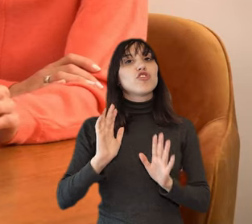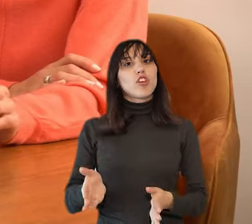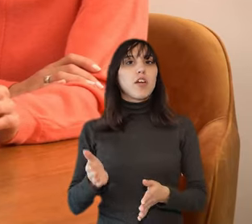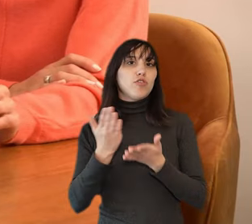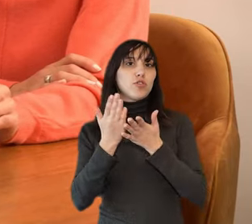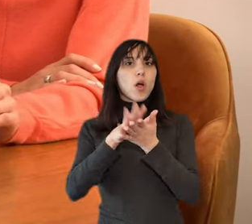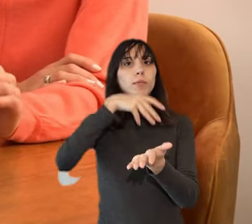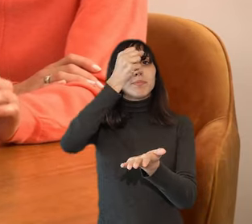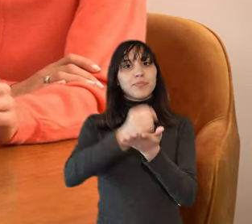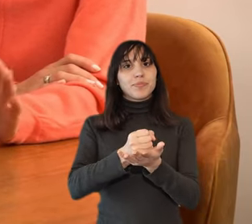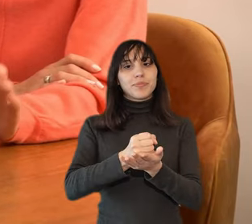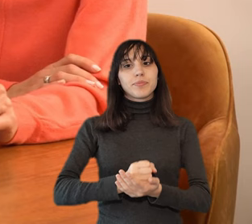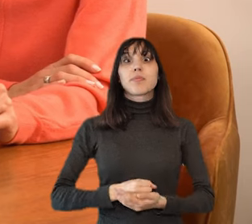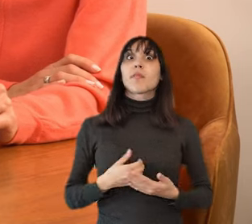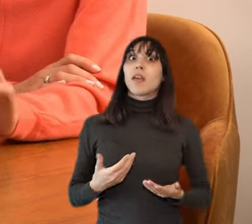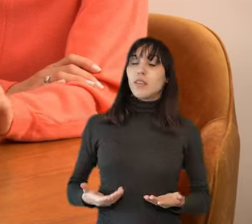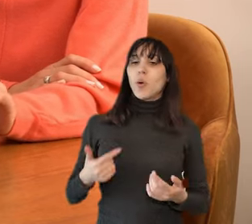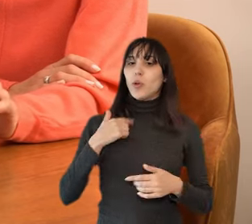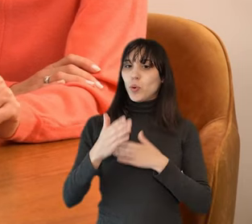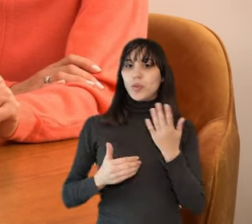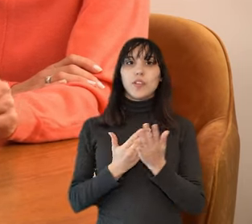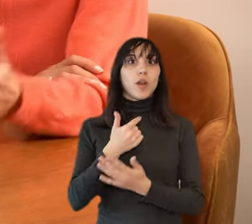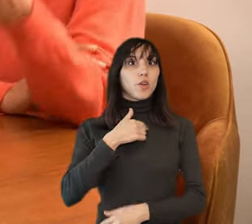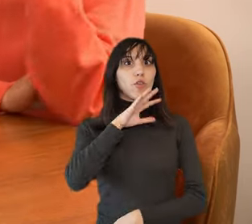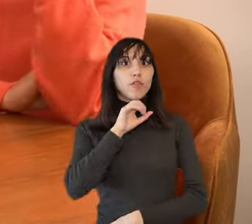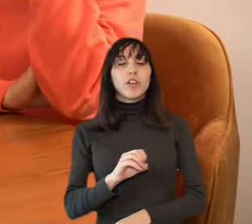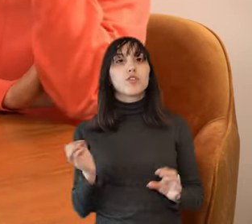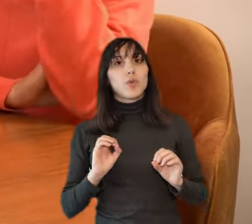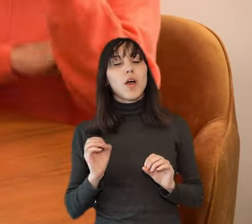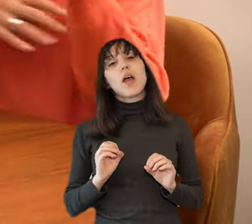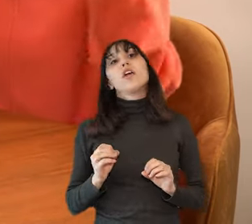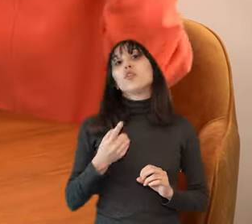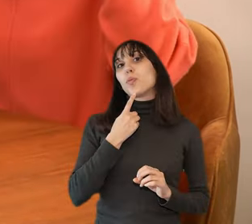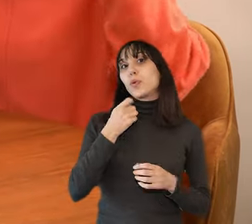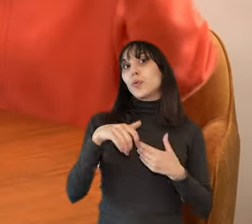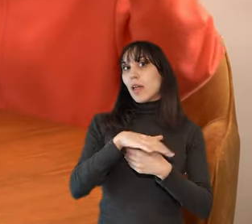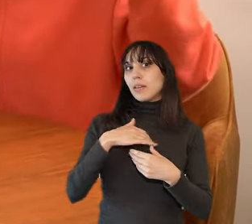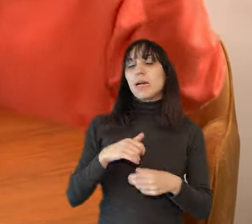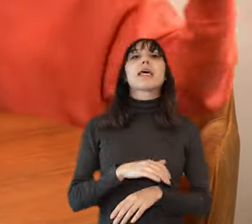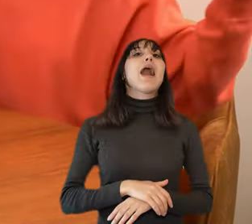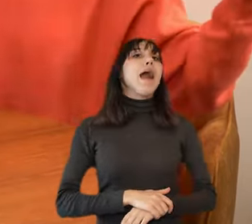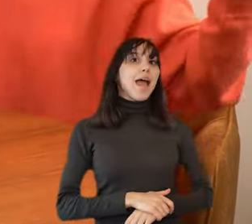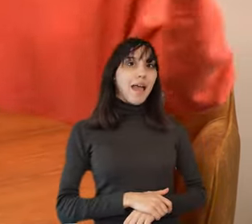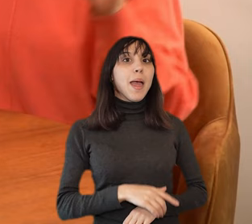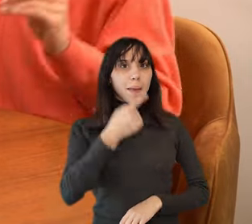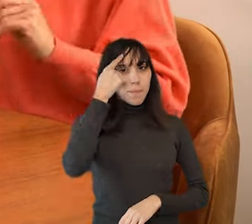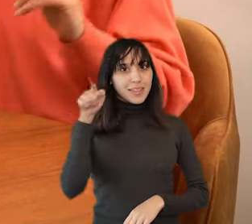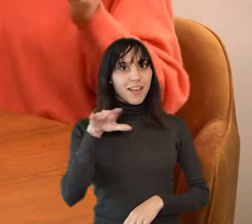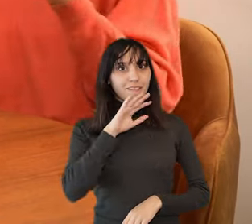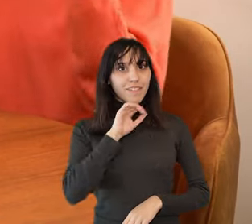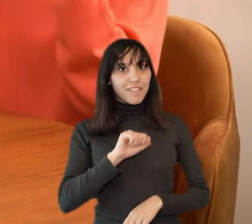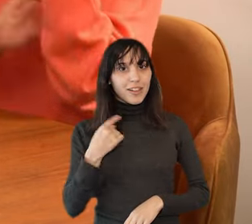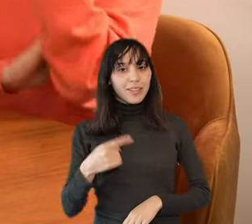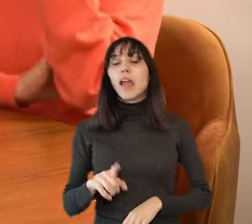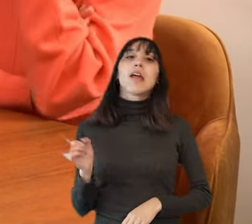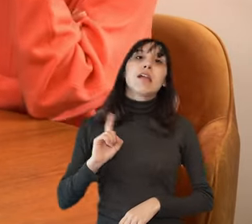finalistas então eu ainda vou continuando eu não sou mãe atenção estou a pôr um caso eu estou a pôr um caso achavas que eu era não